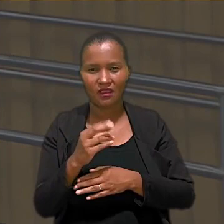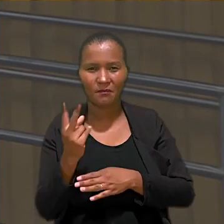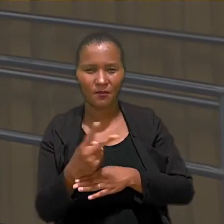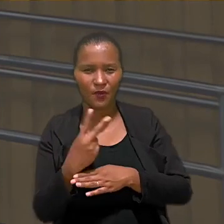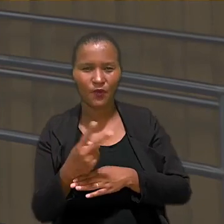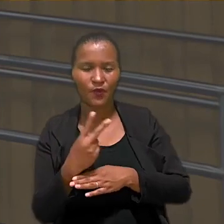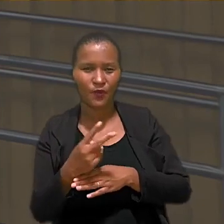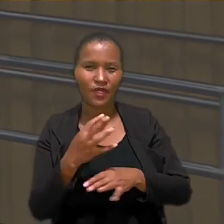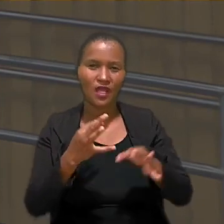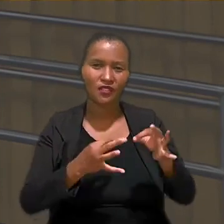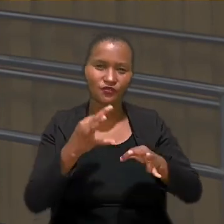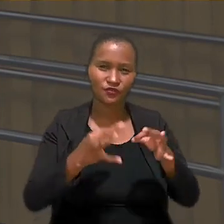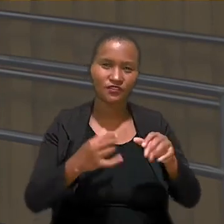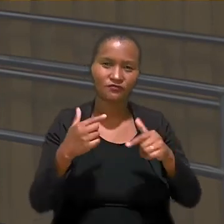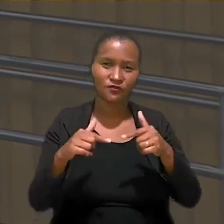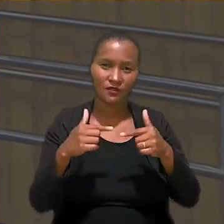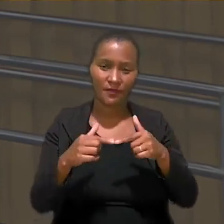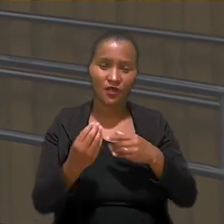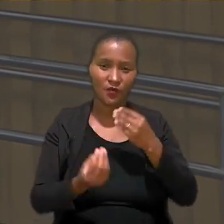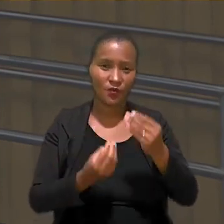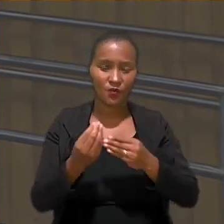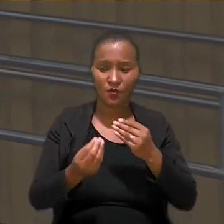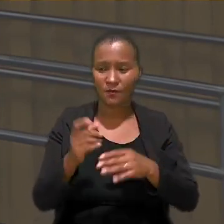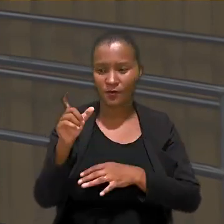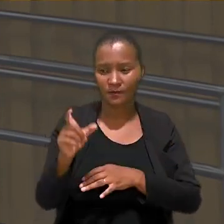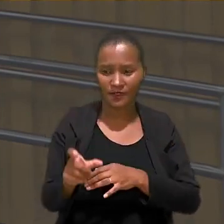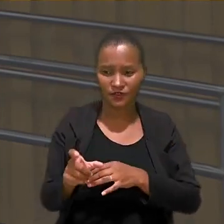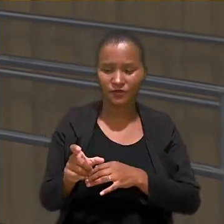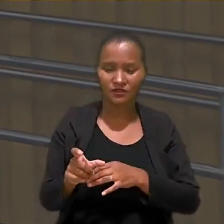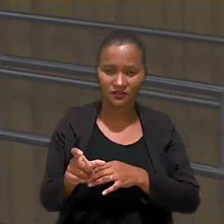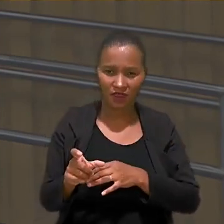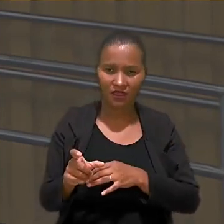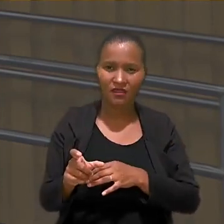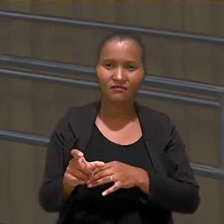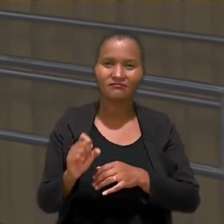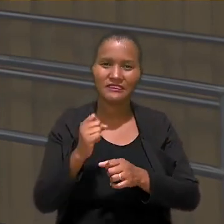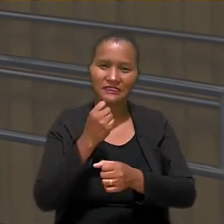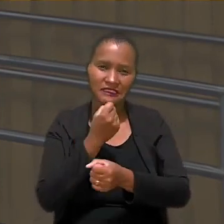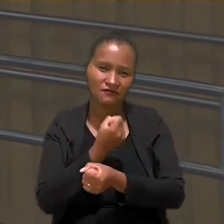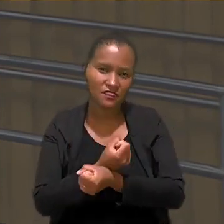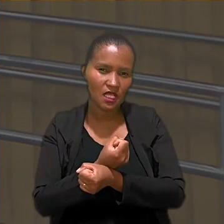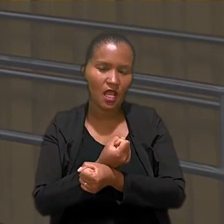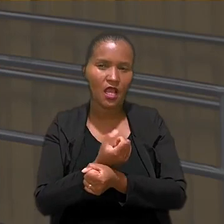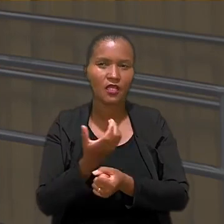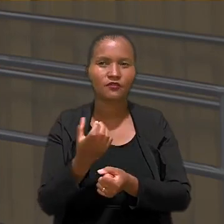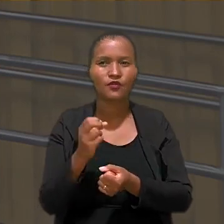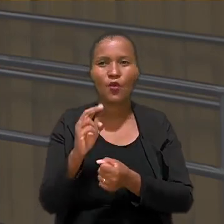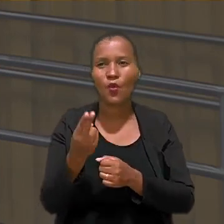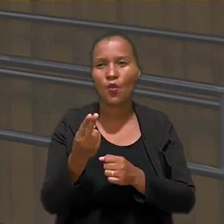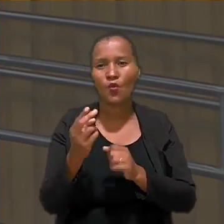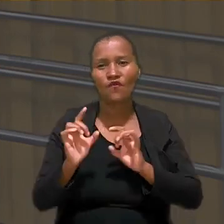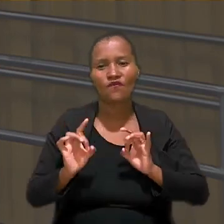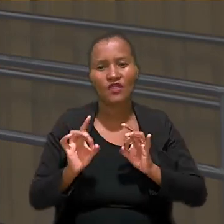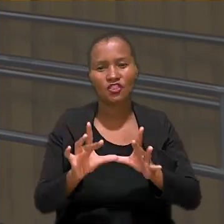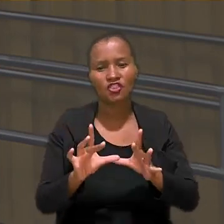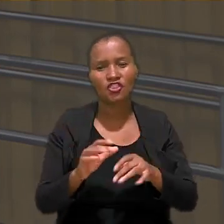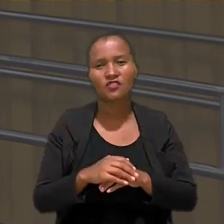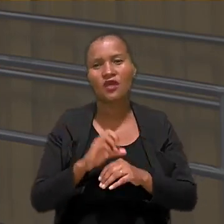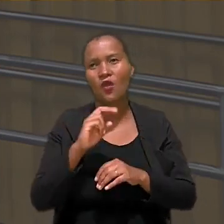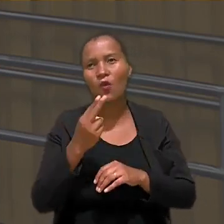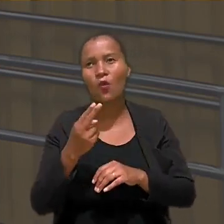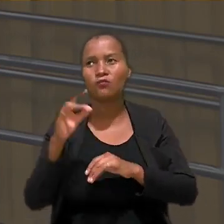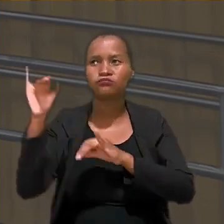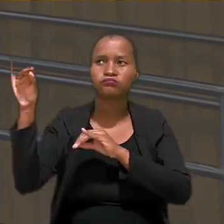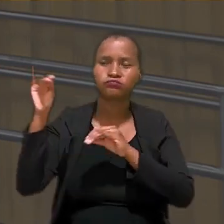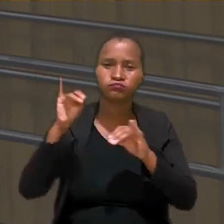e que procura a Justiça do Trabalho, seja como uma pessoa que está na condição de escravizada, seja como traficada,